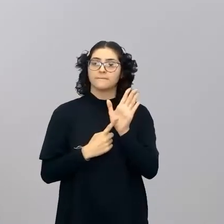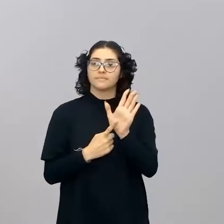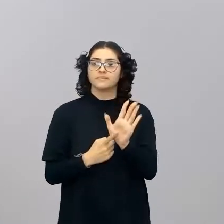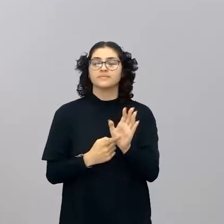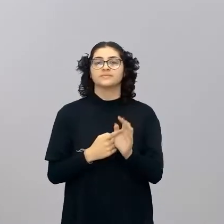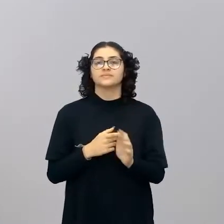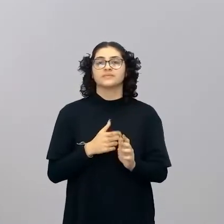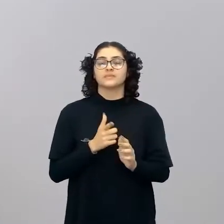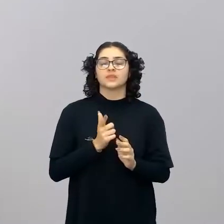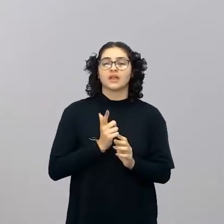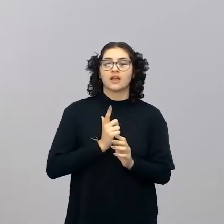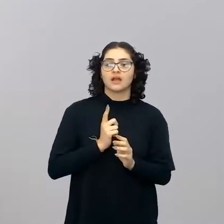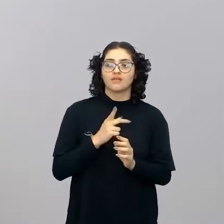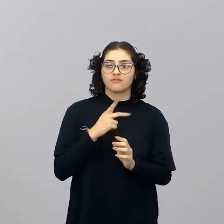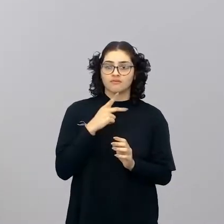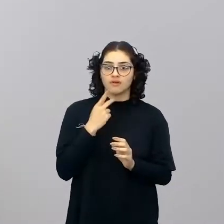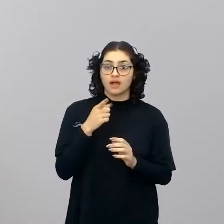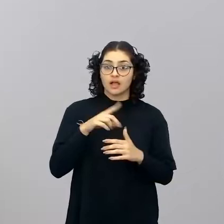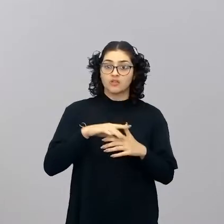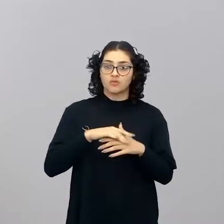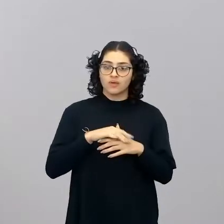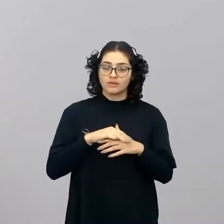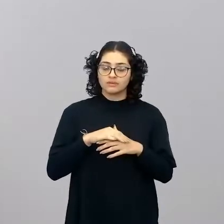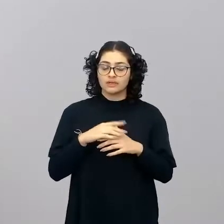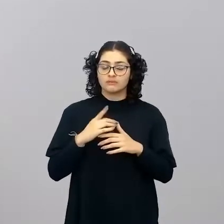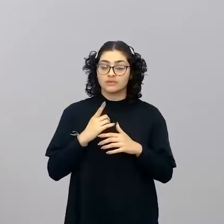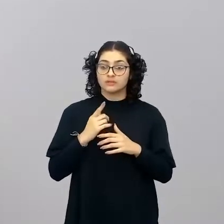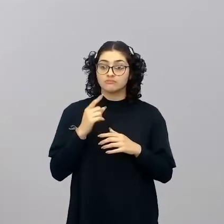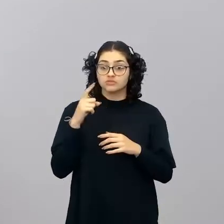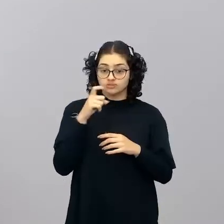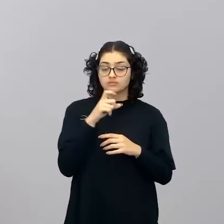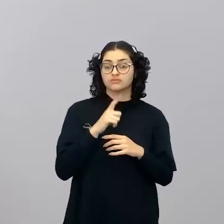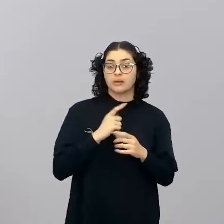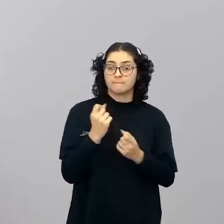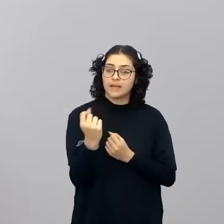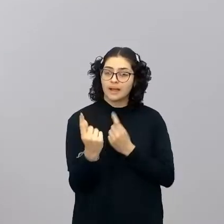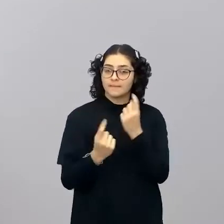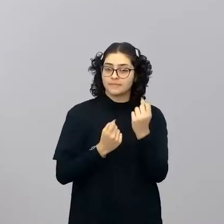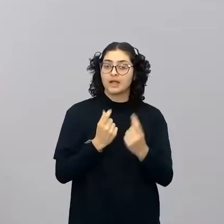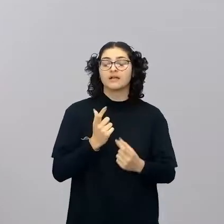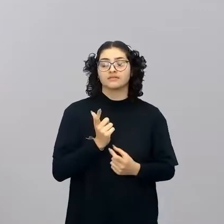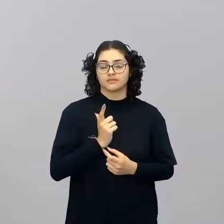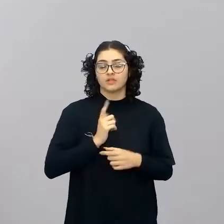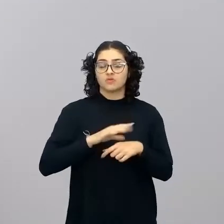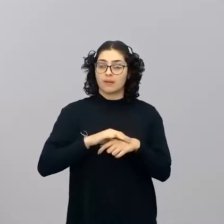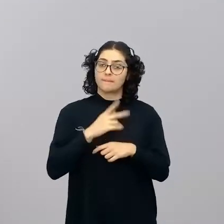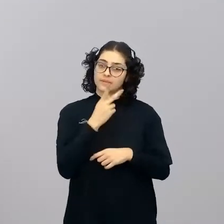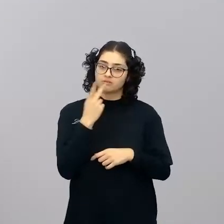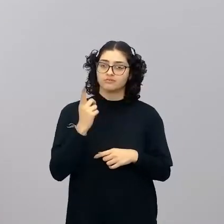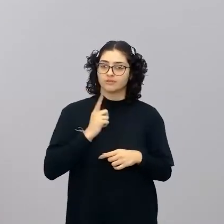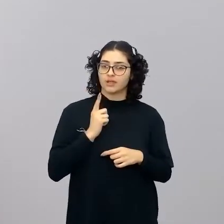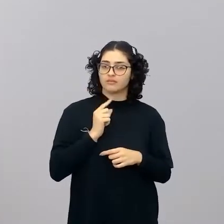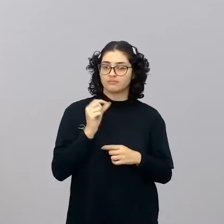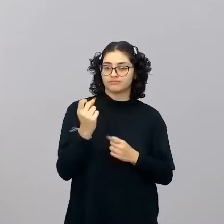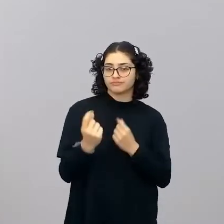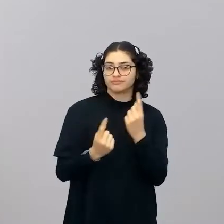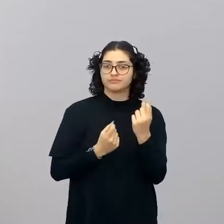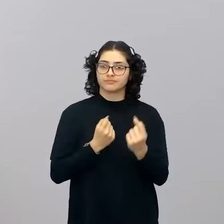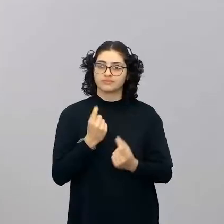dentro do ranking de doenças raras, tem muita gente que apresenta aí esse tipo de doença, que é a